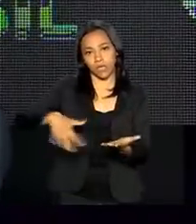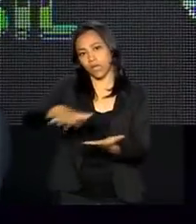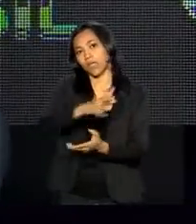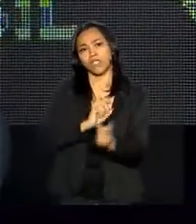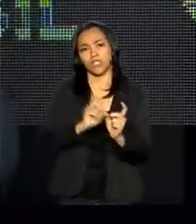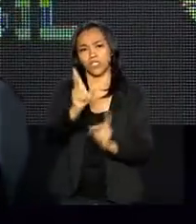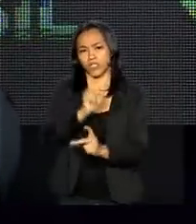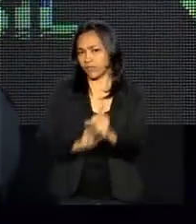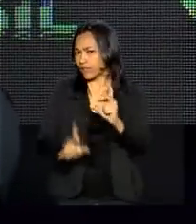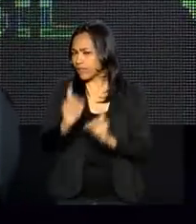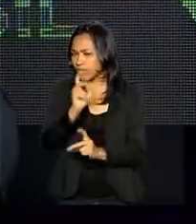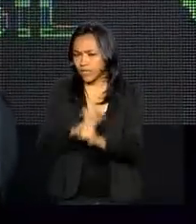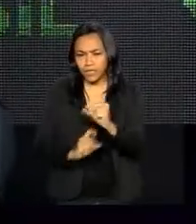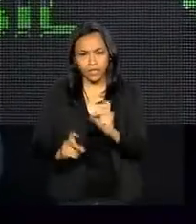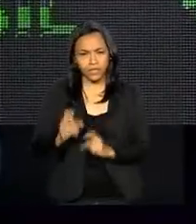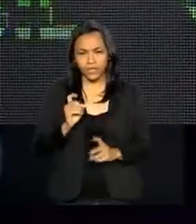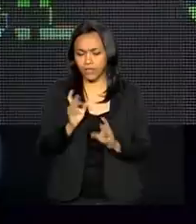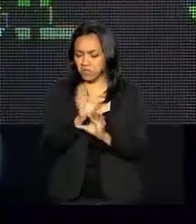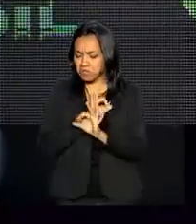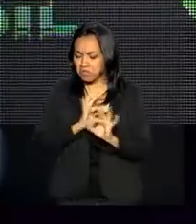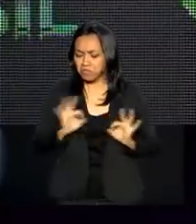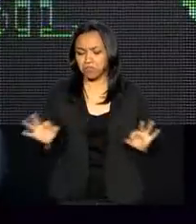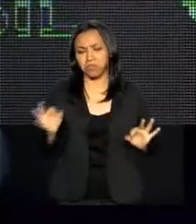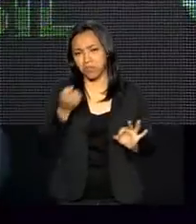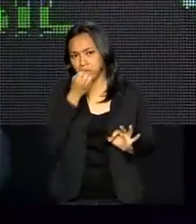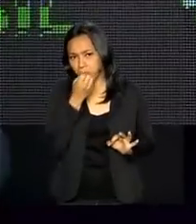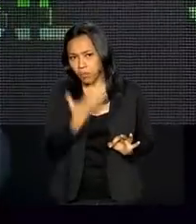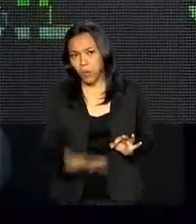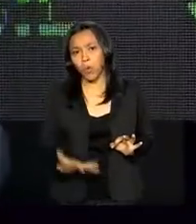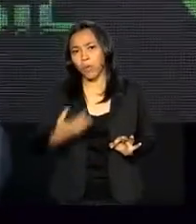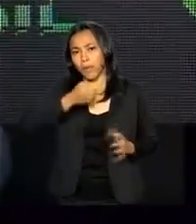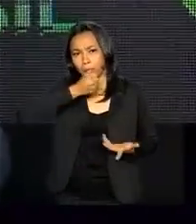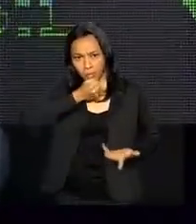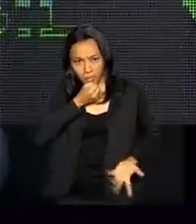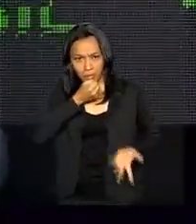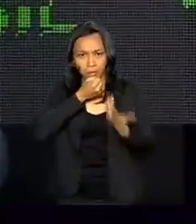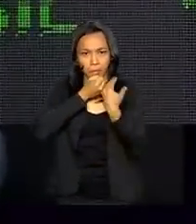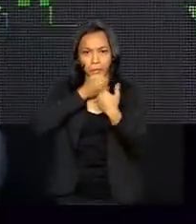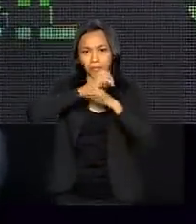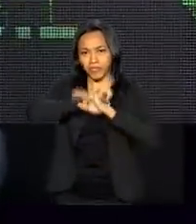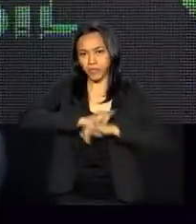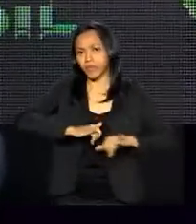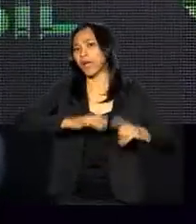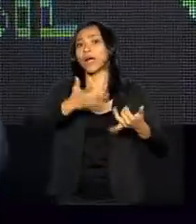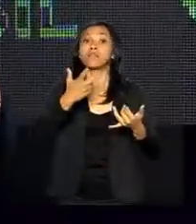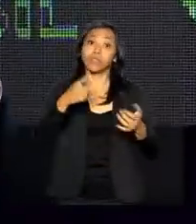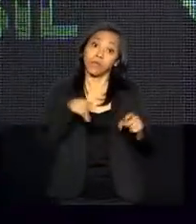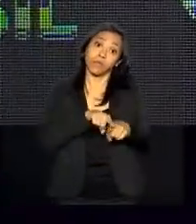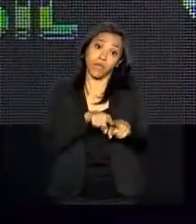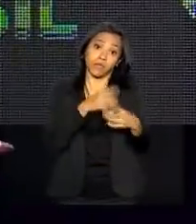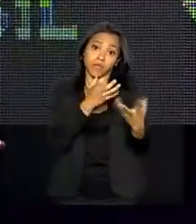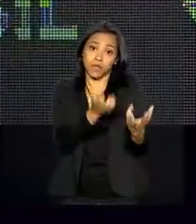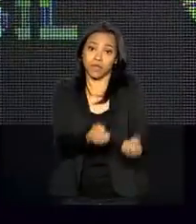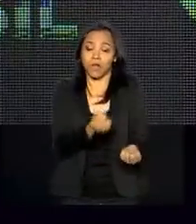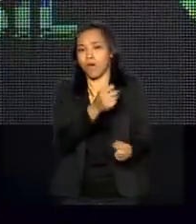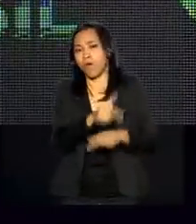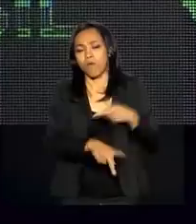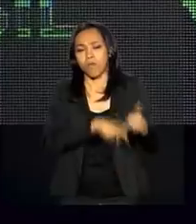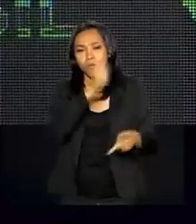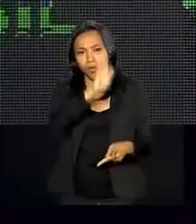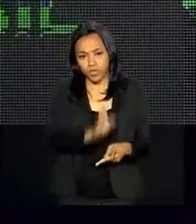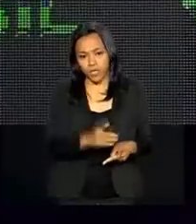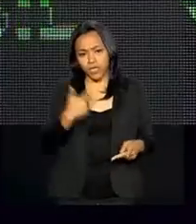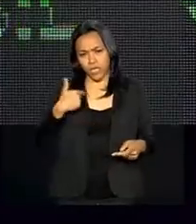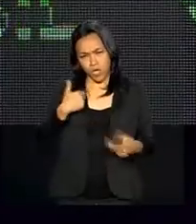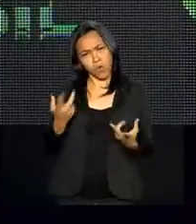ontem muito saudado no nosso país pela imprensa pelo povo brasileiro e eu verifico que aqui também